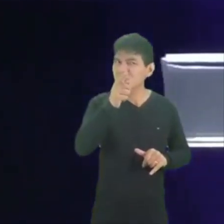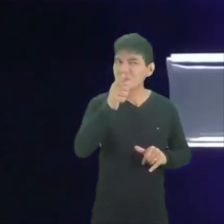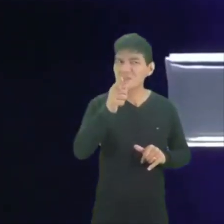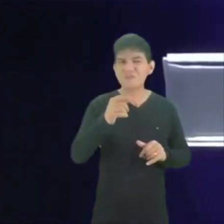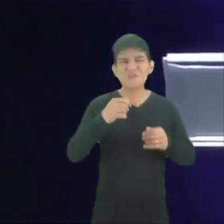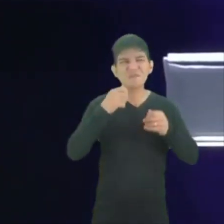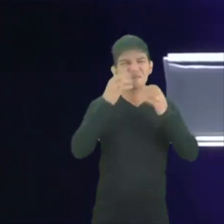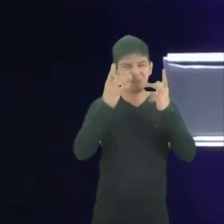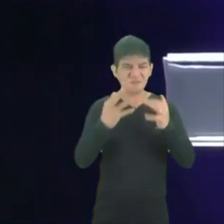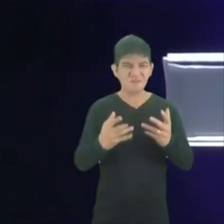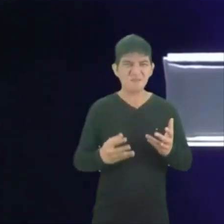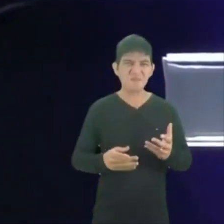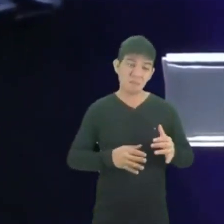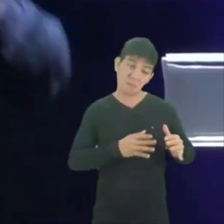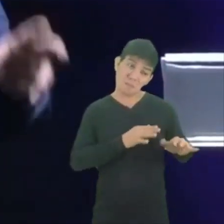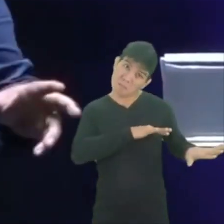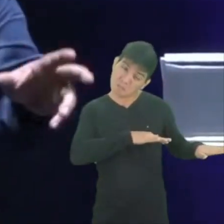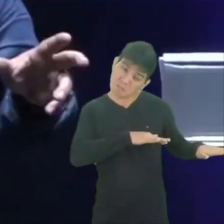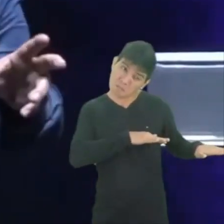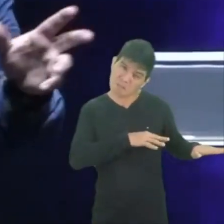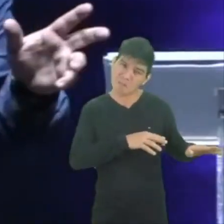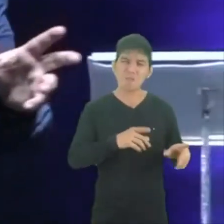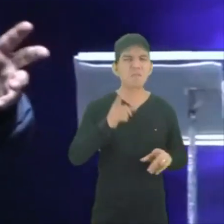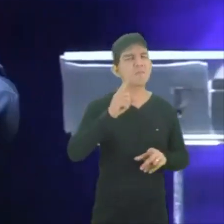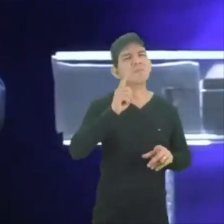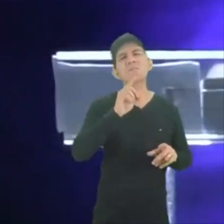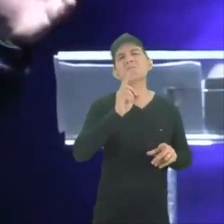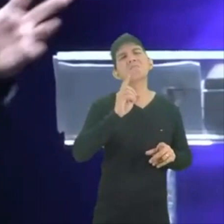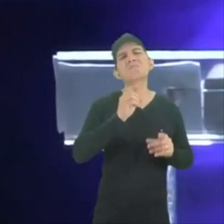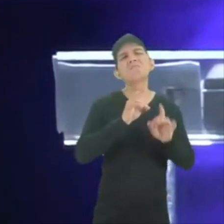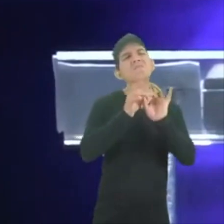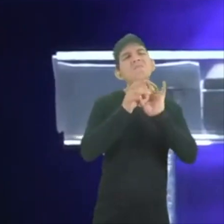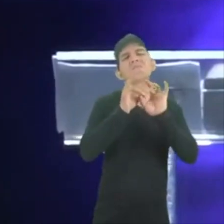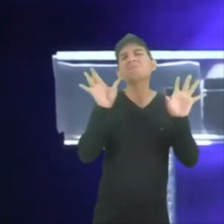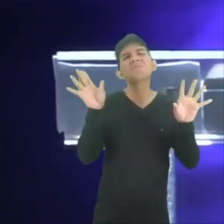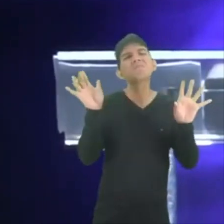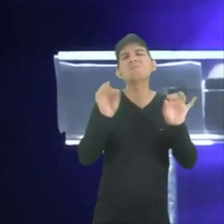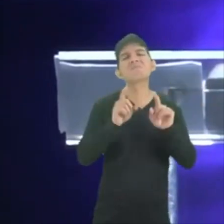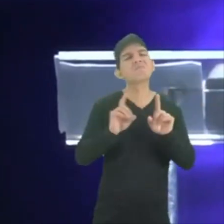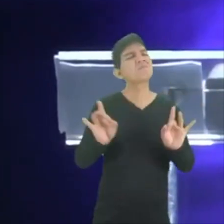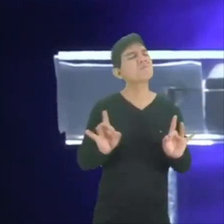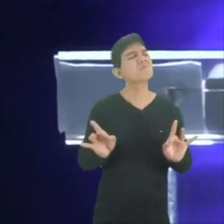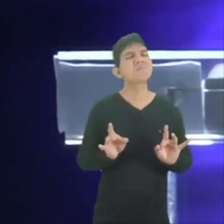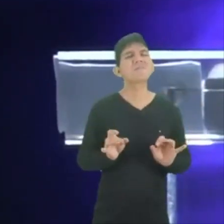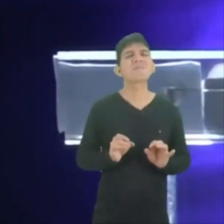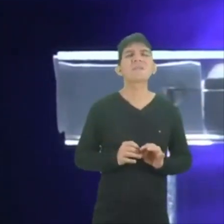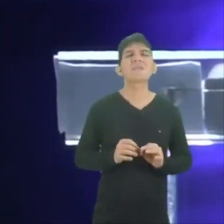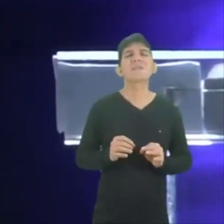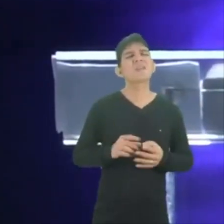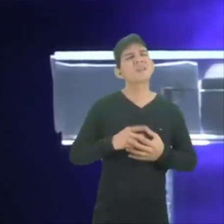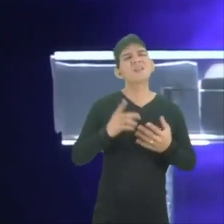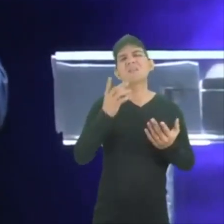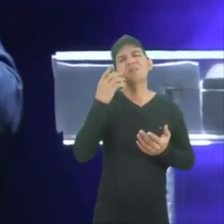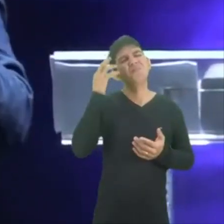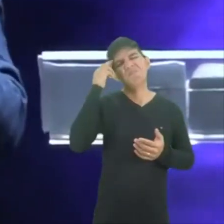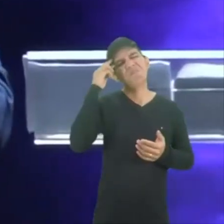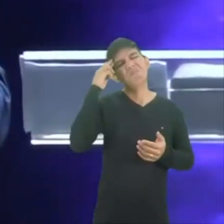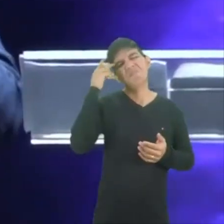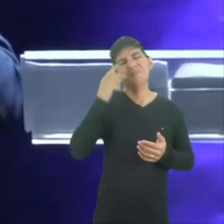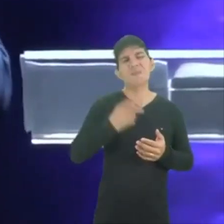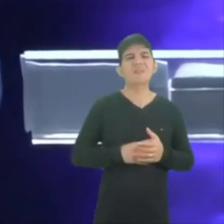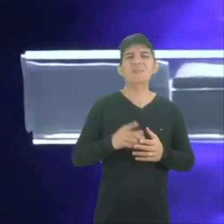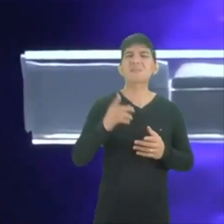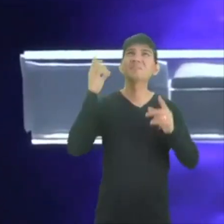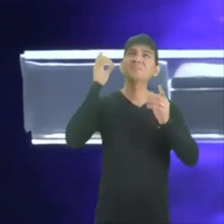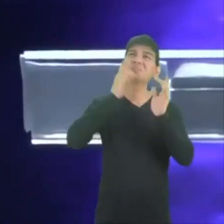criança não é algo assim muito simples, não é algo assim, meu filho, faz parte, né, meu filho? Jesus morreu na